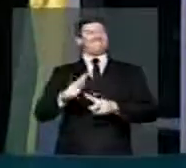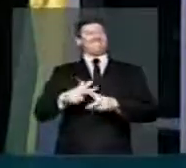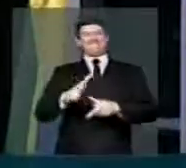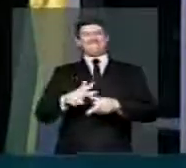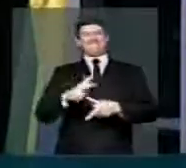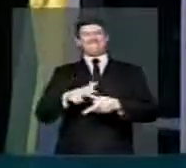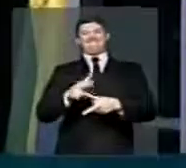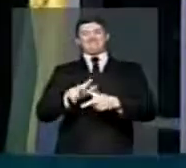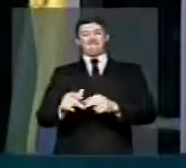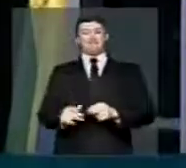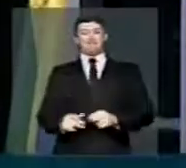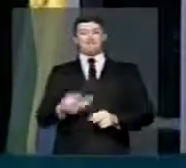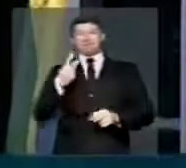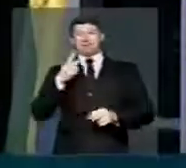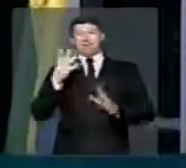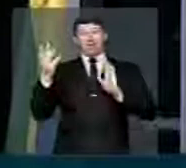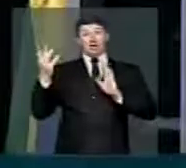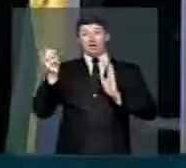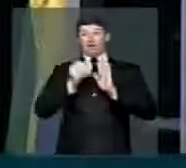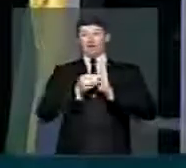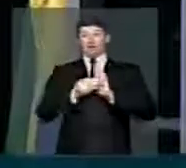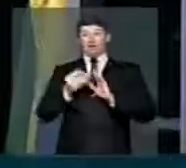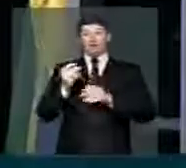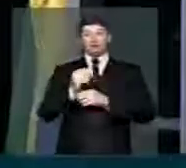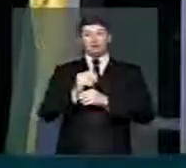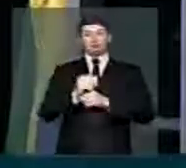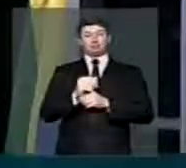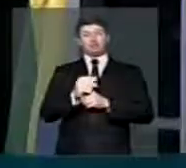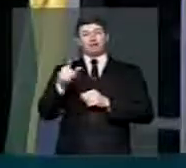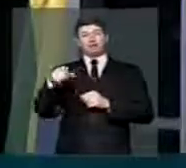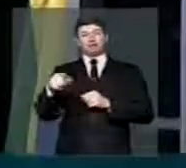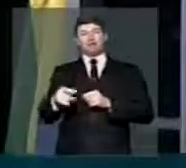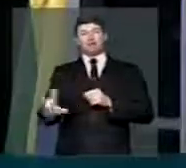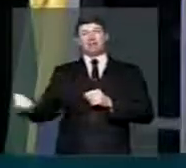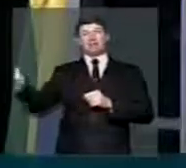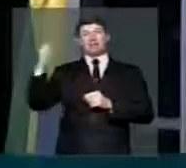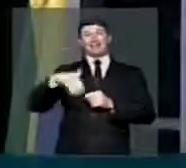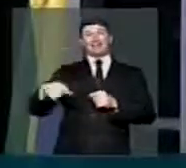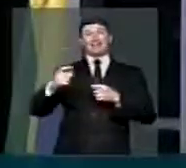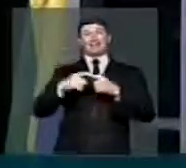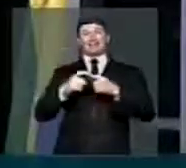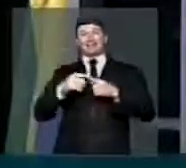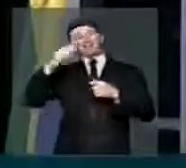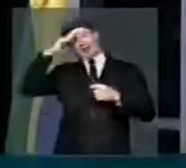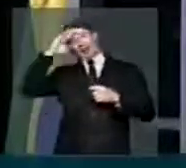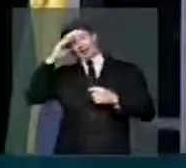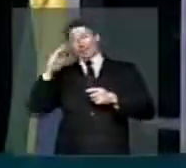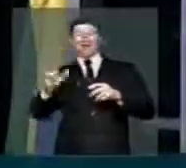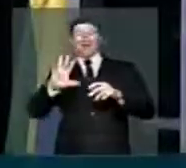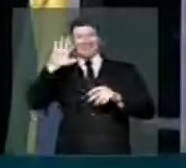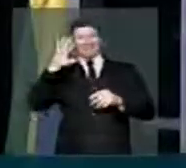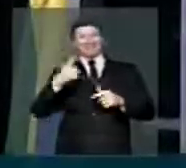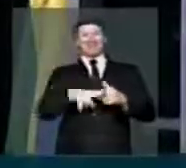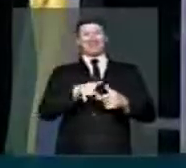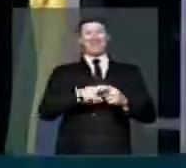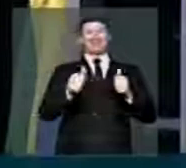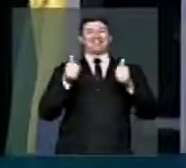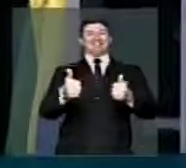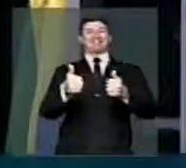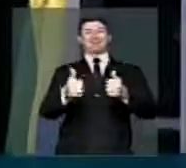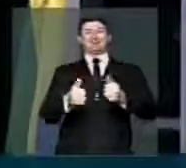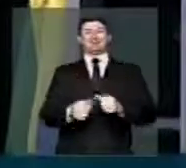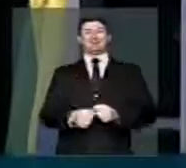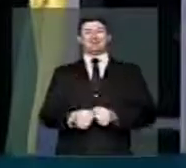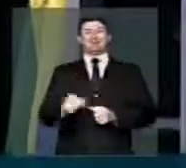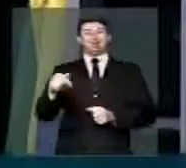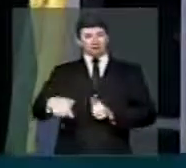maquiagem, falando, olha, o que faltava realmente era trazer os médicos cubanos para resolver o problema.